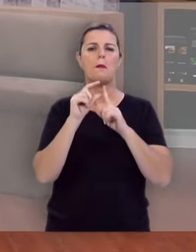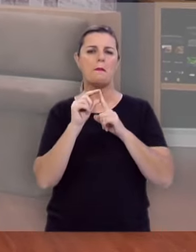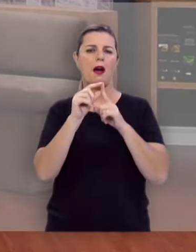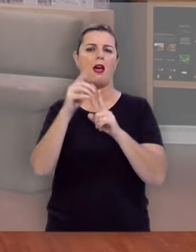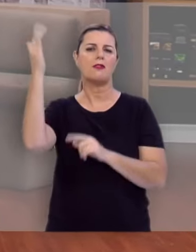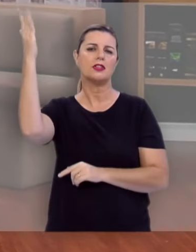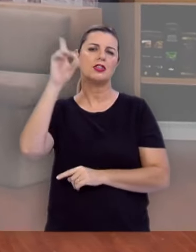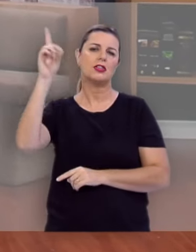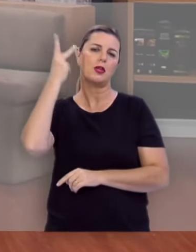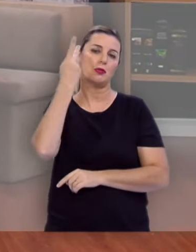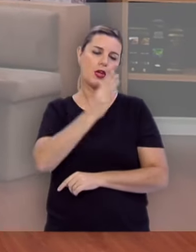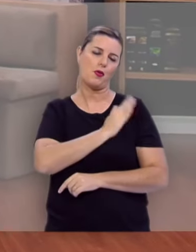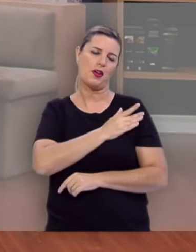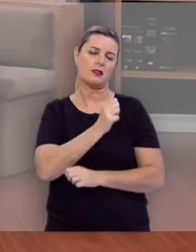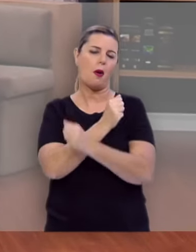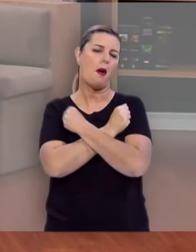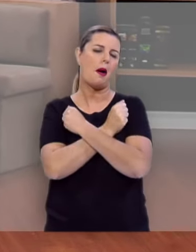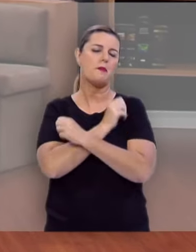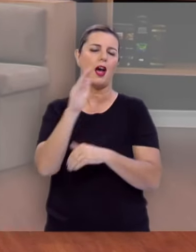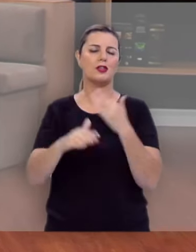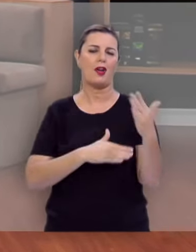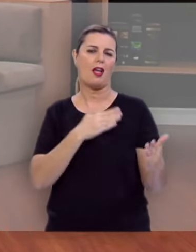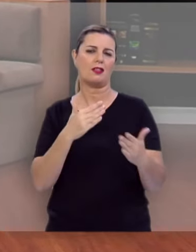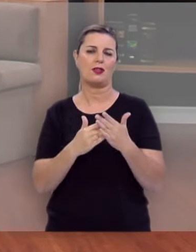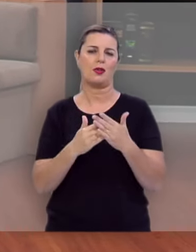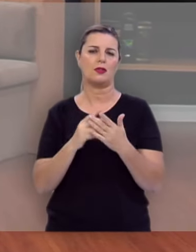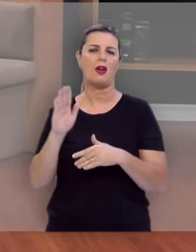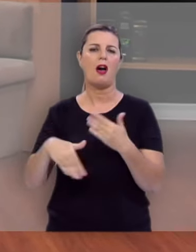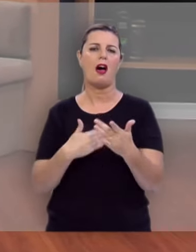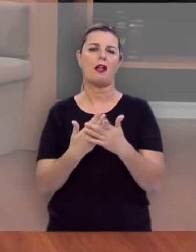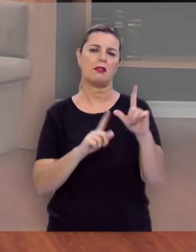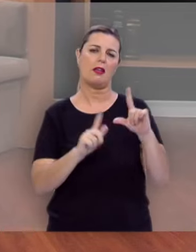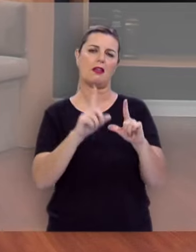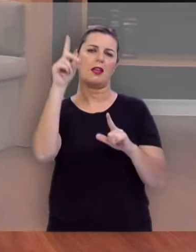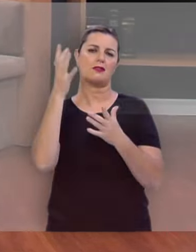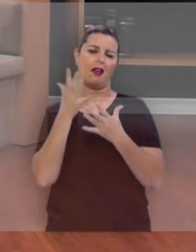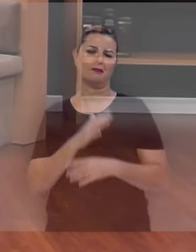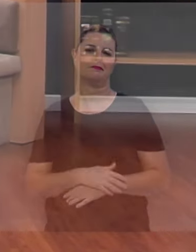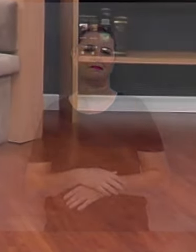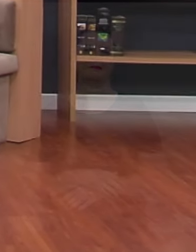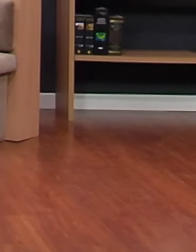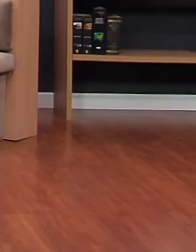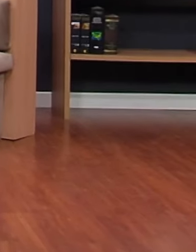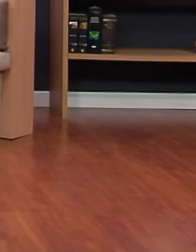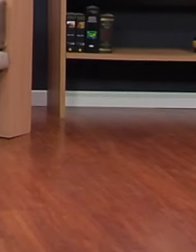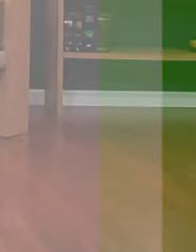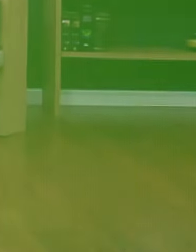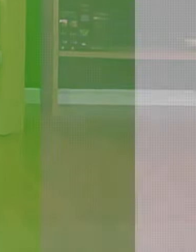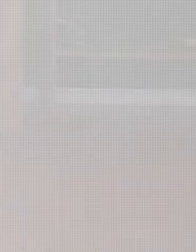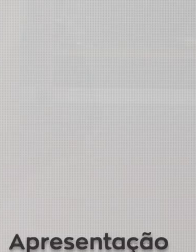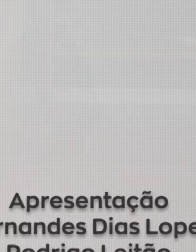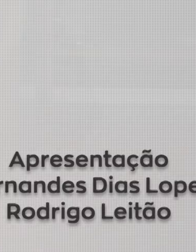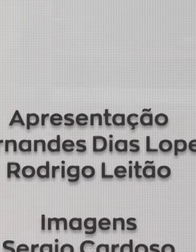de Deus para o seu coração. Um grande abraço a todos vocês e até o próximo programa, se Deus quiser.